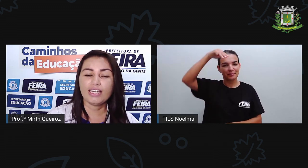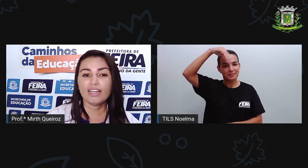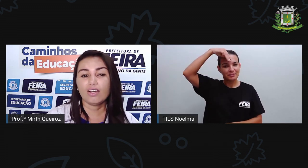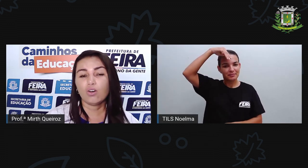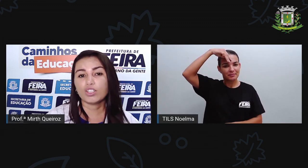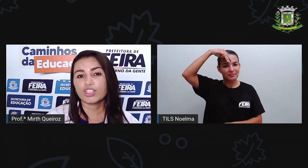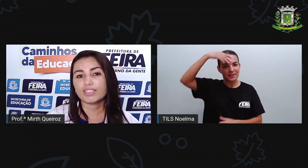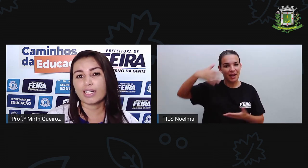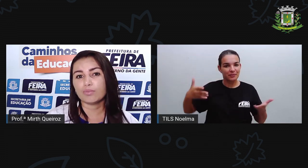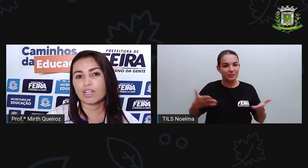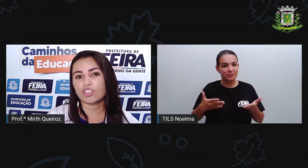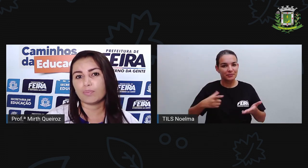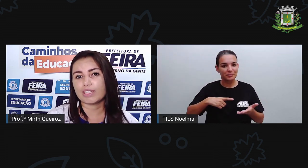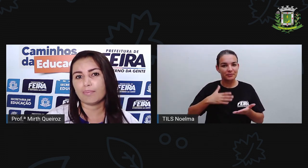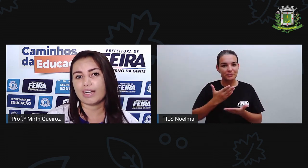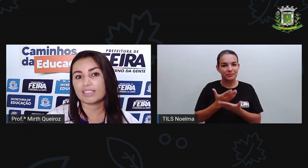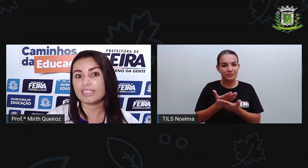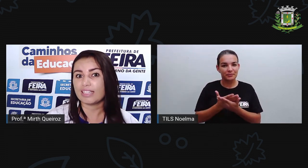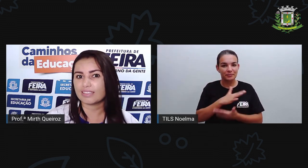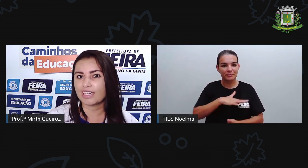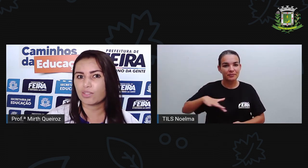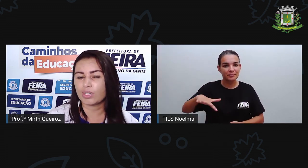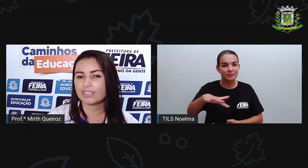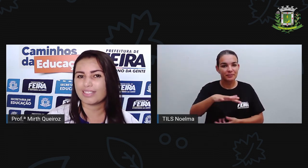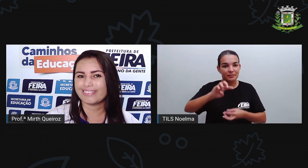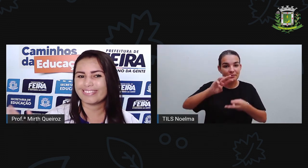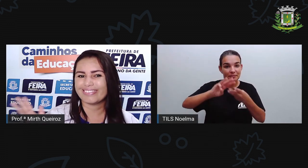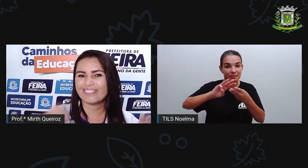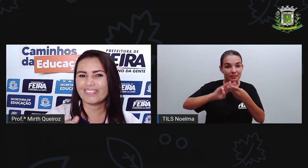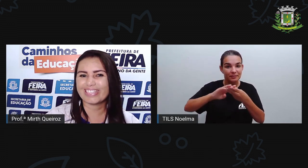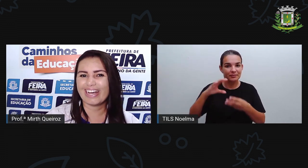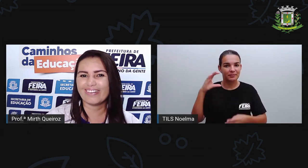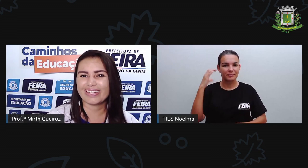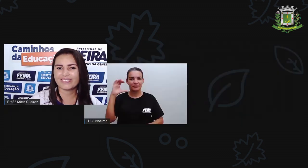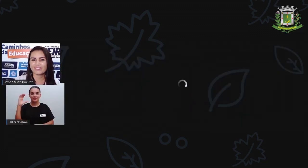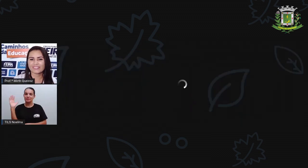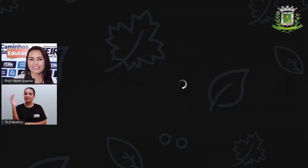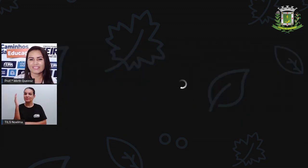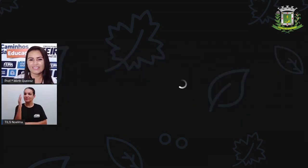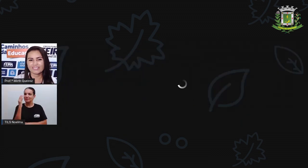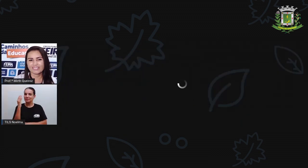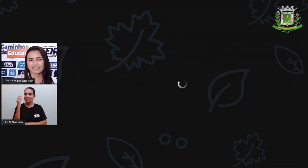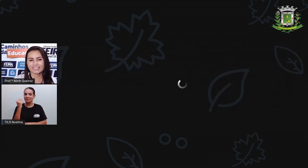e hoje nós teremos aula de matemática e ciência da natureza. Vamos à aula?